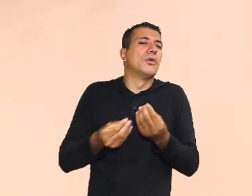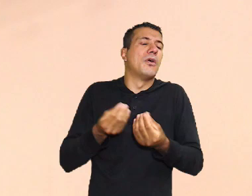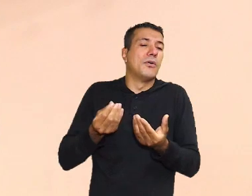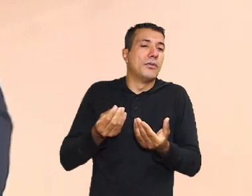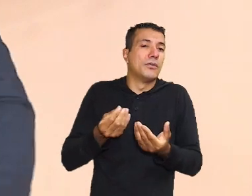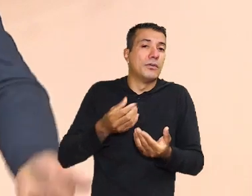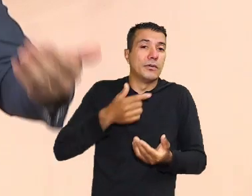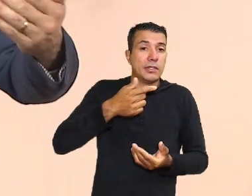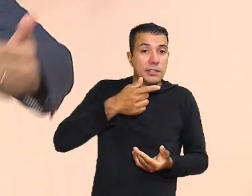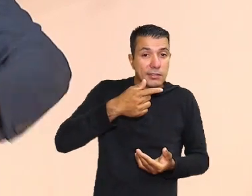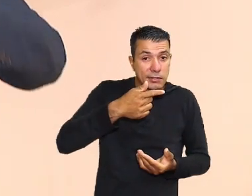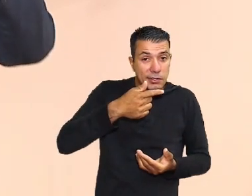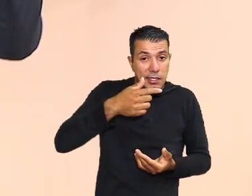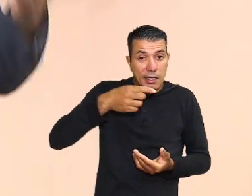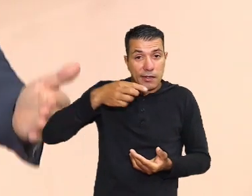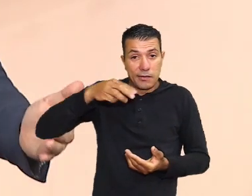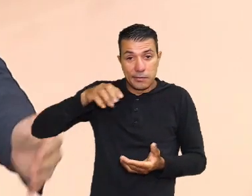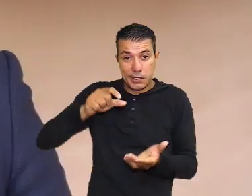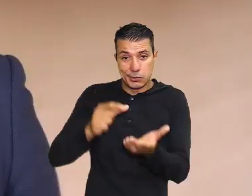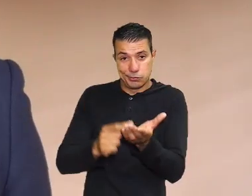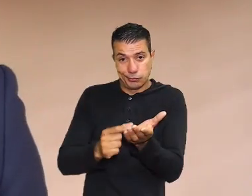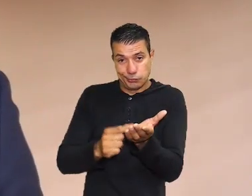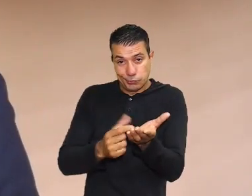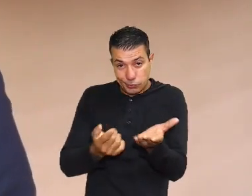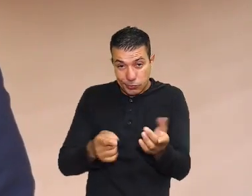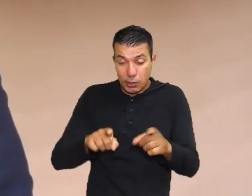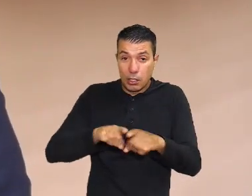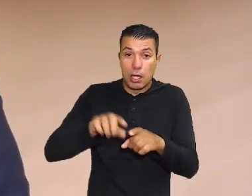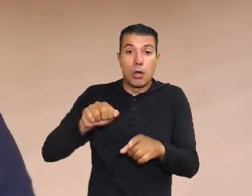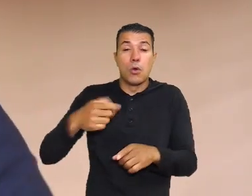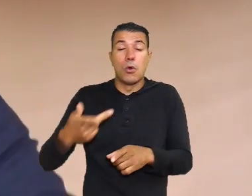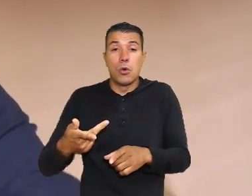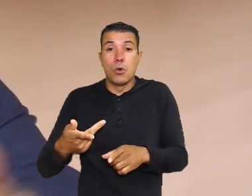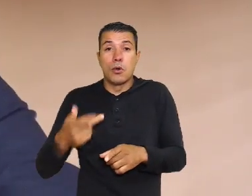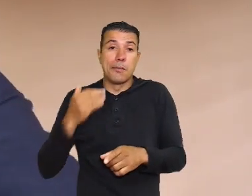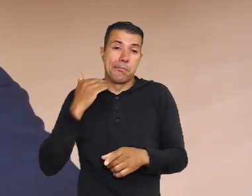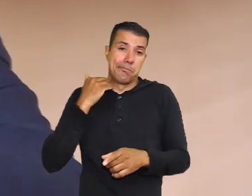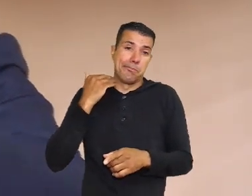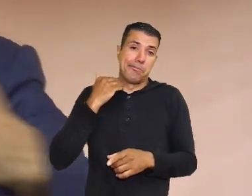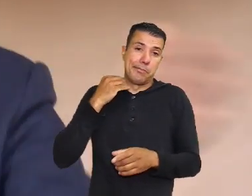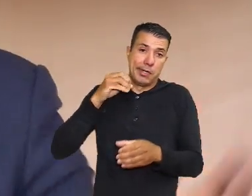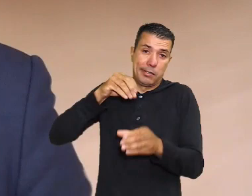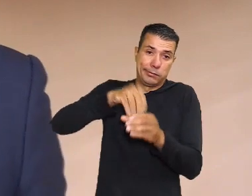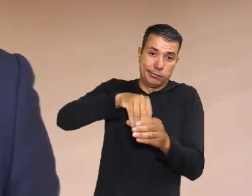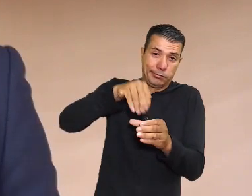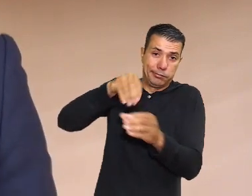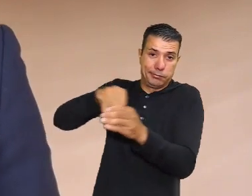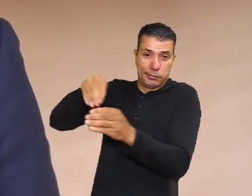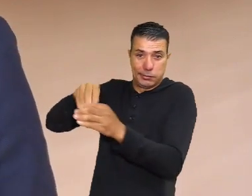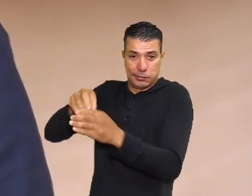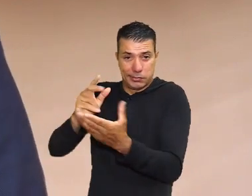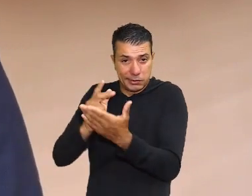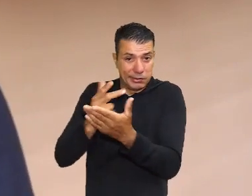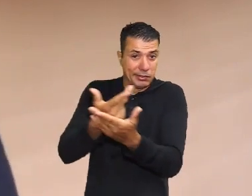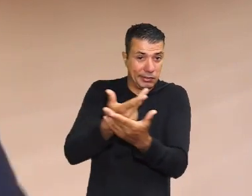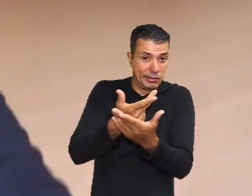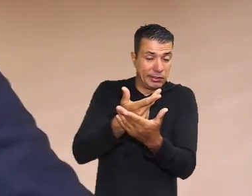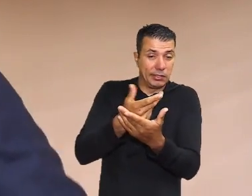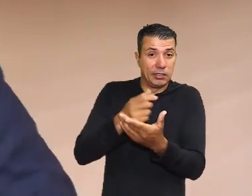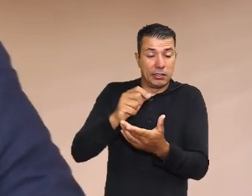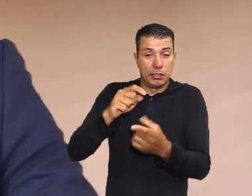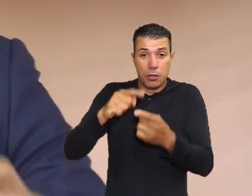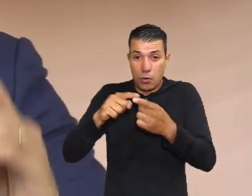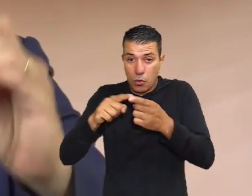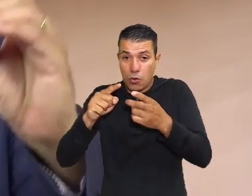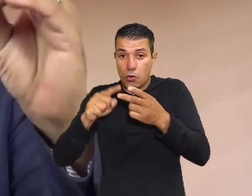delas é através do aplicativo 7Me, a outra é através das contas das próprias igrejas. A outra maneira são